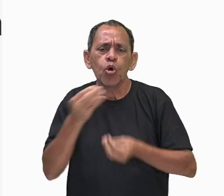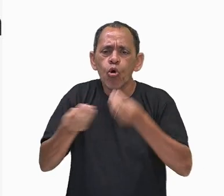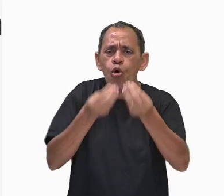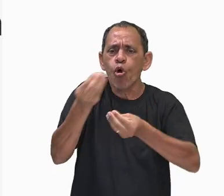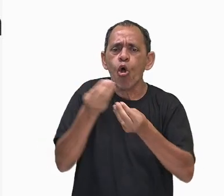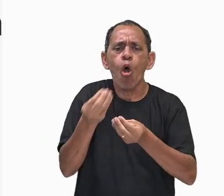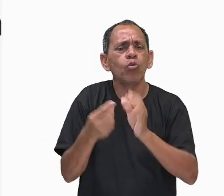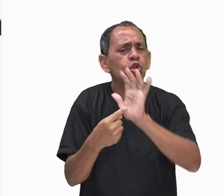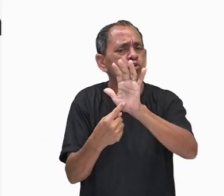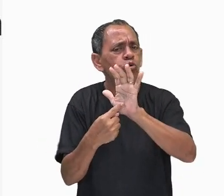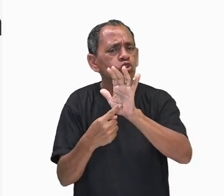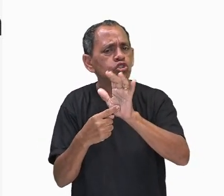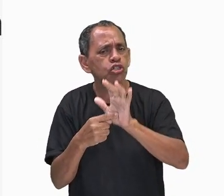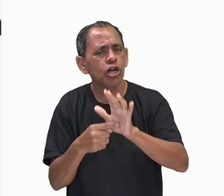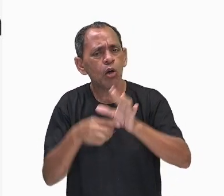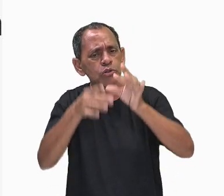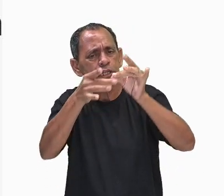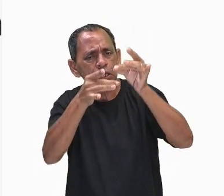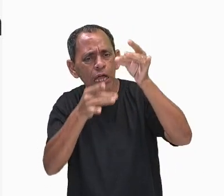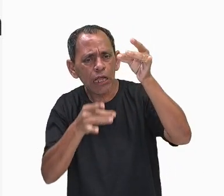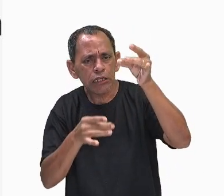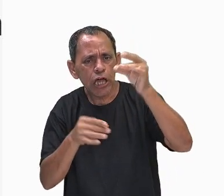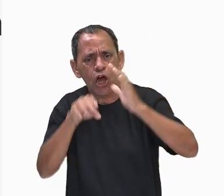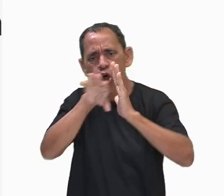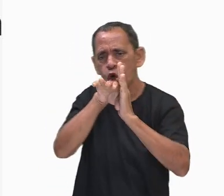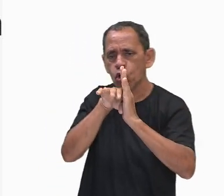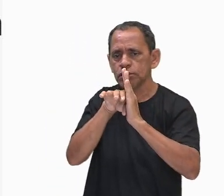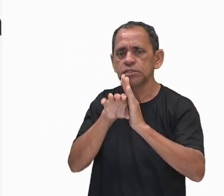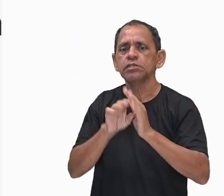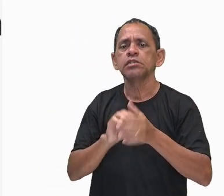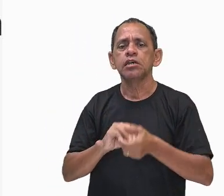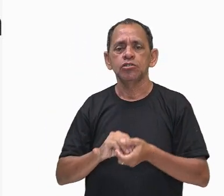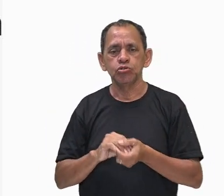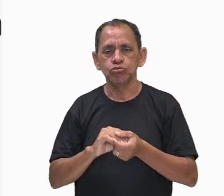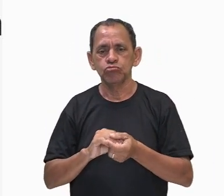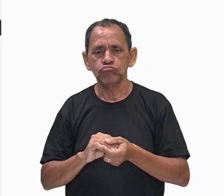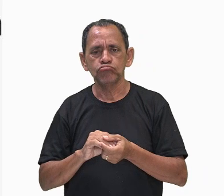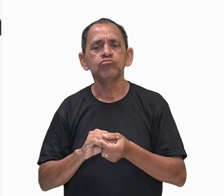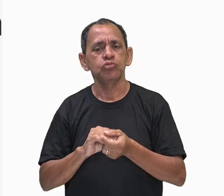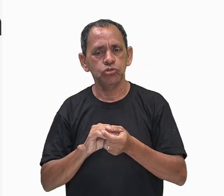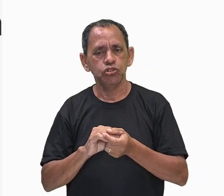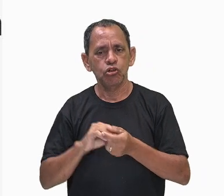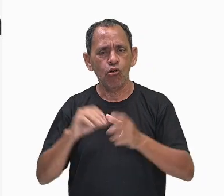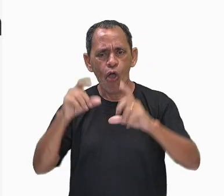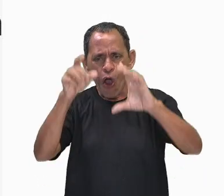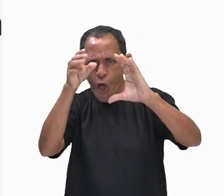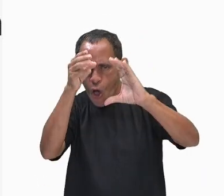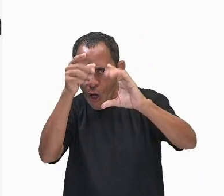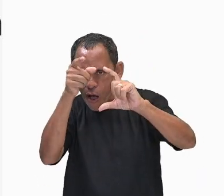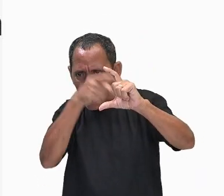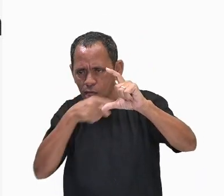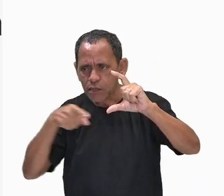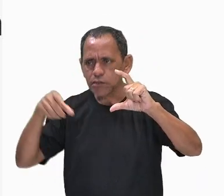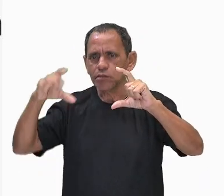descreve, o conceito de cilindro, tá bom?